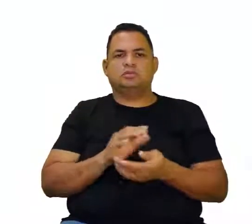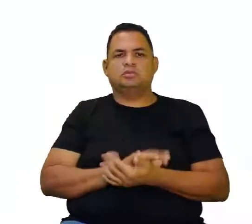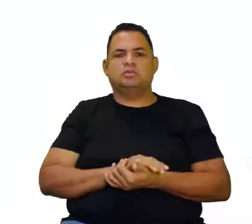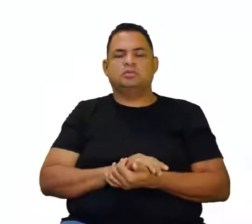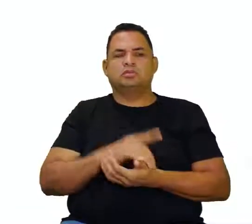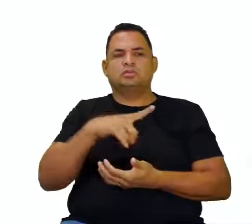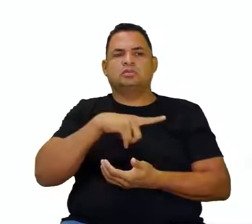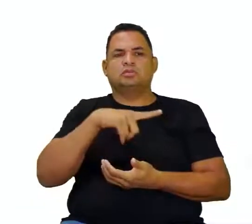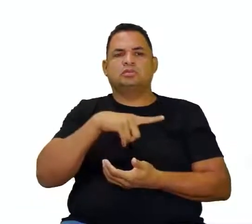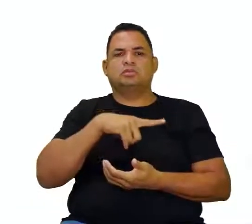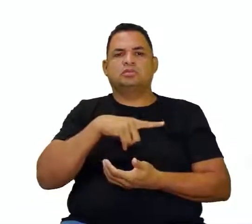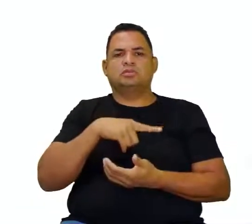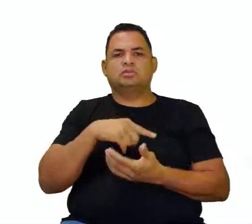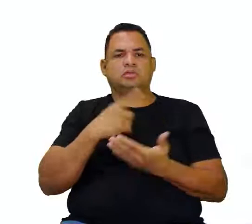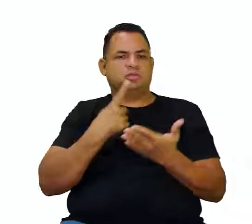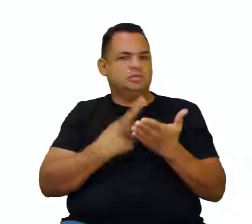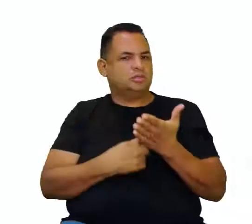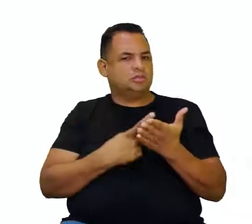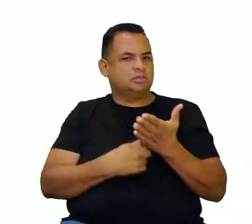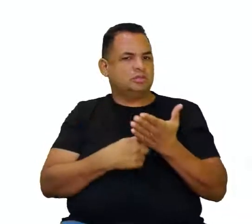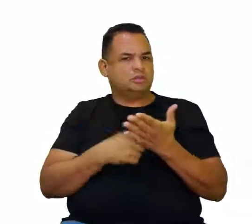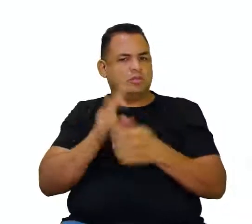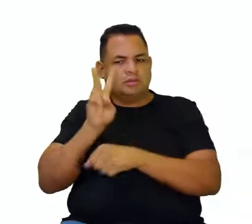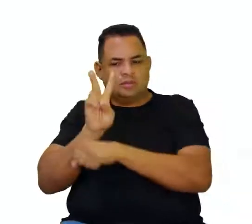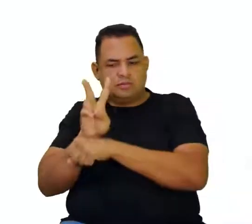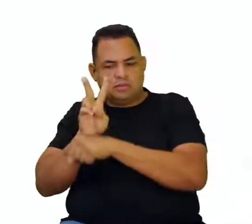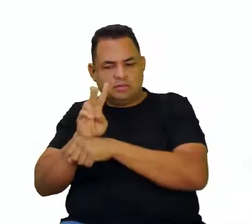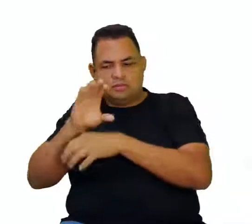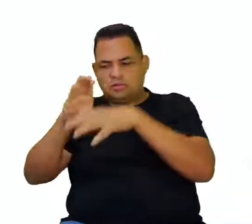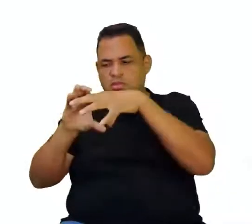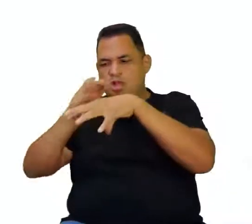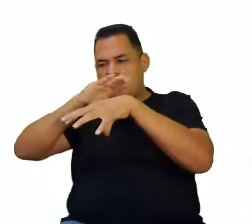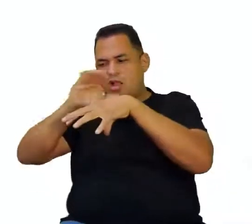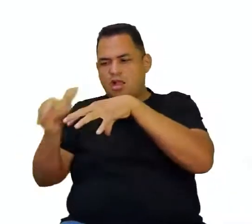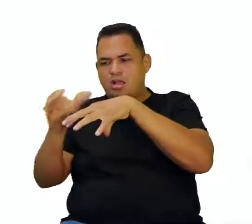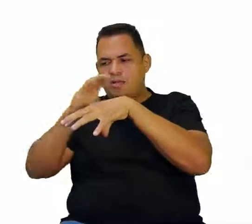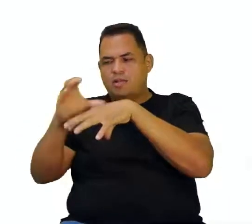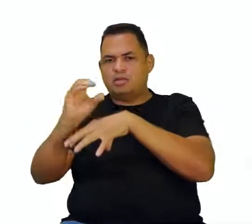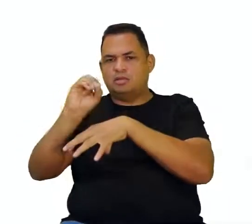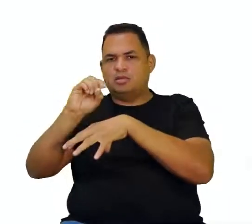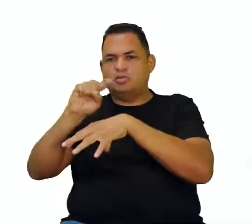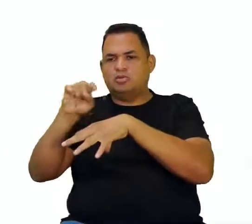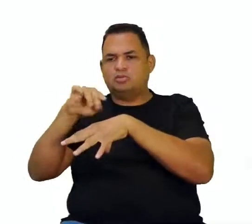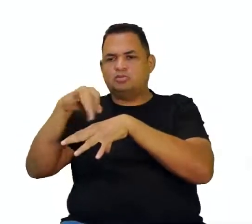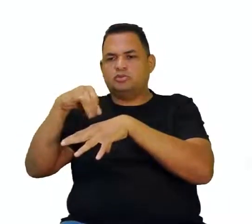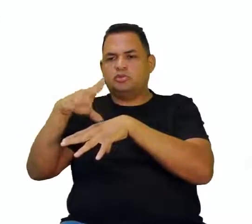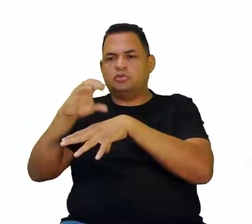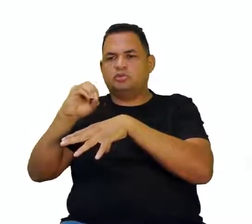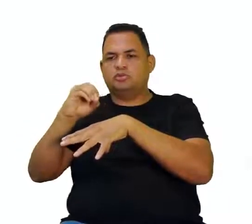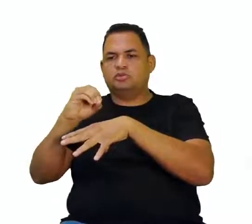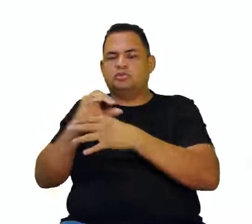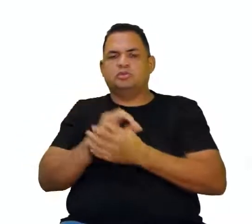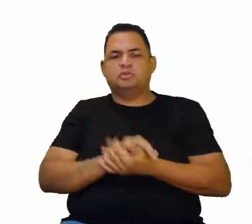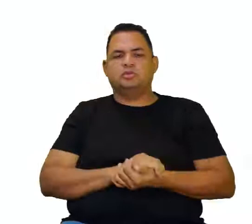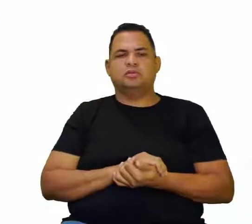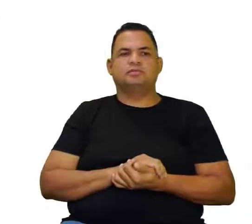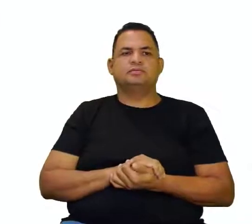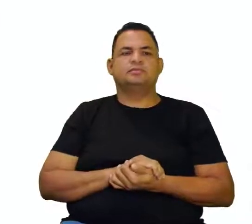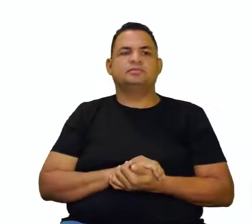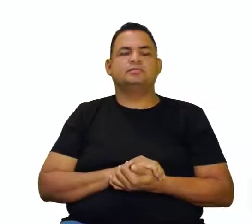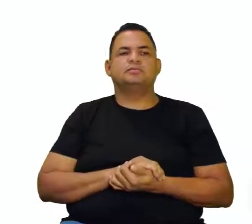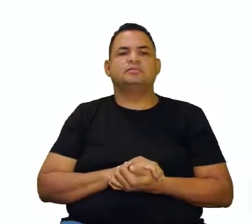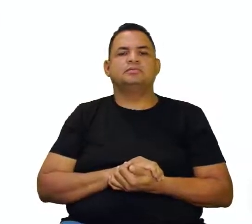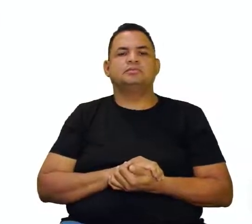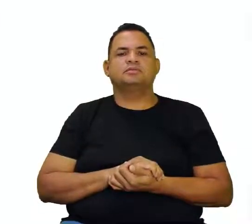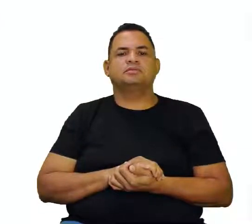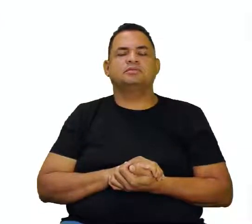que existe esse protocolo, para preservar a camada de ozônio. E aí, gostaram? Tem mais uma questão aqui pra gente.